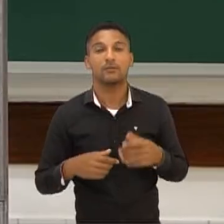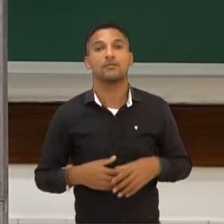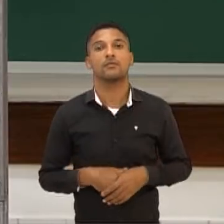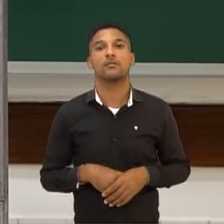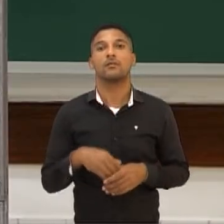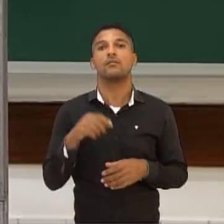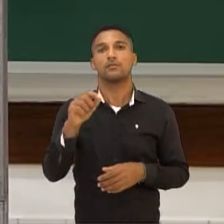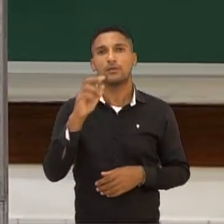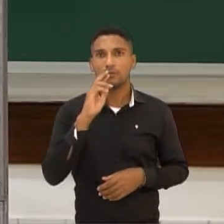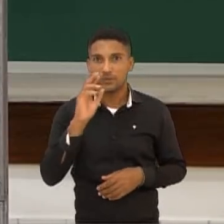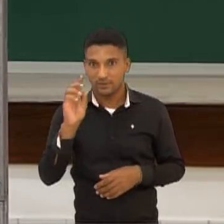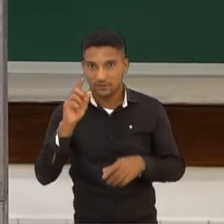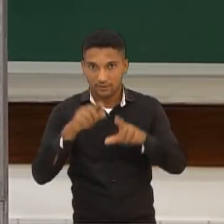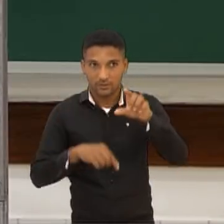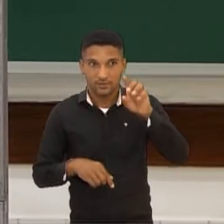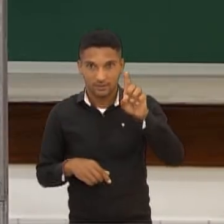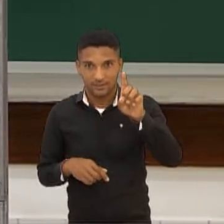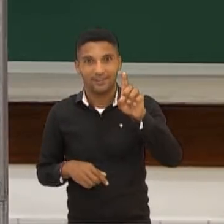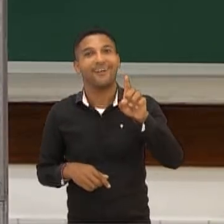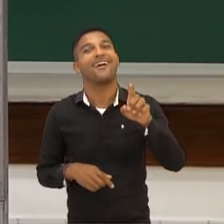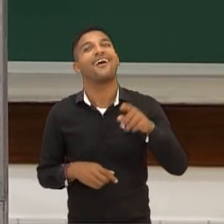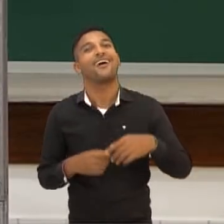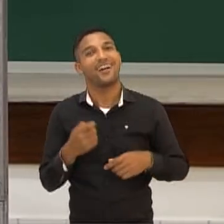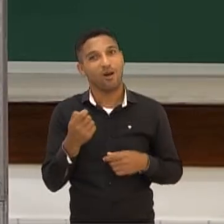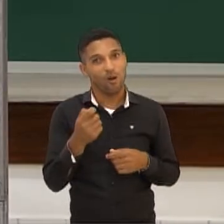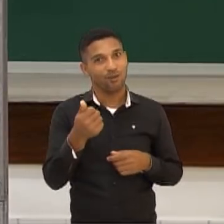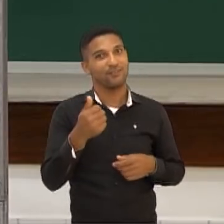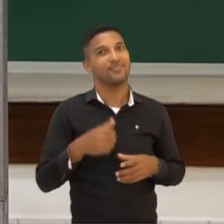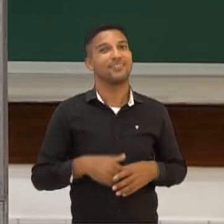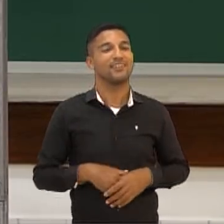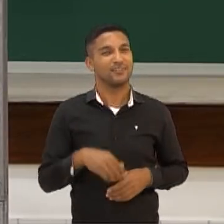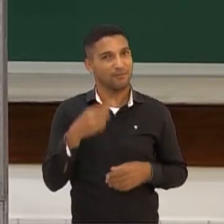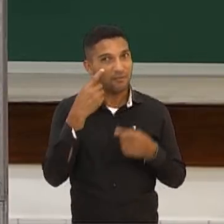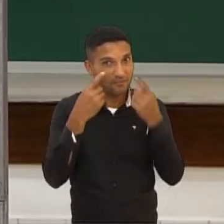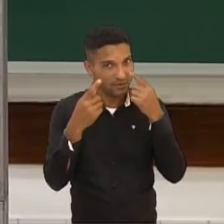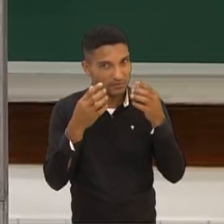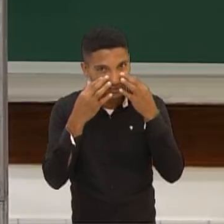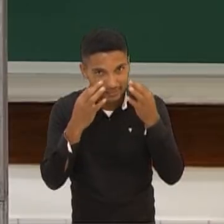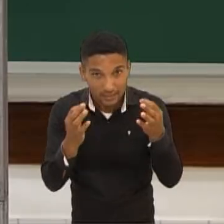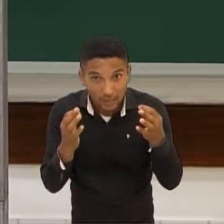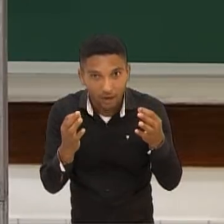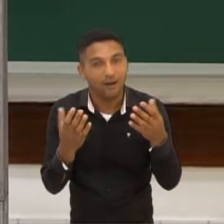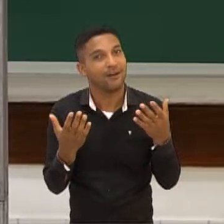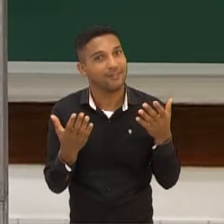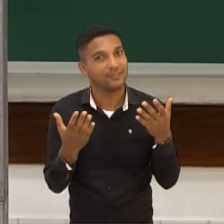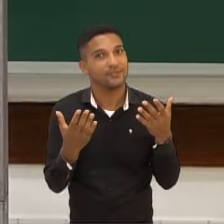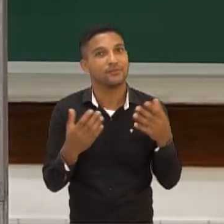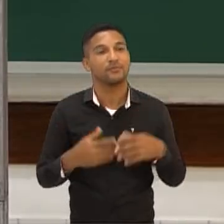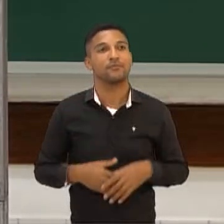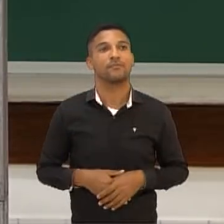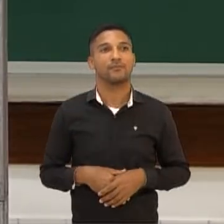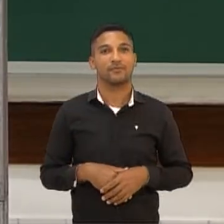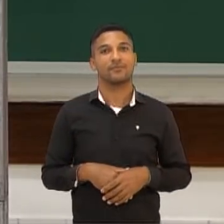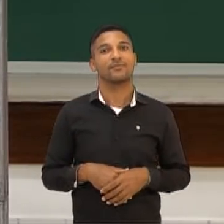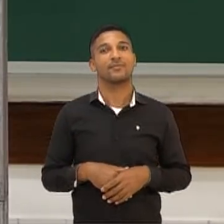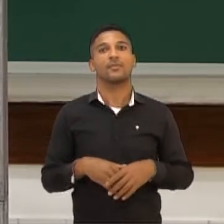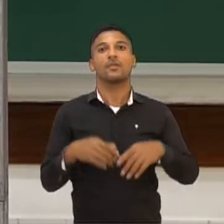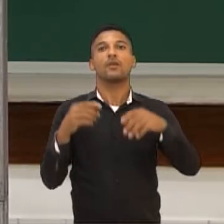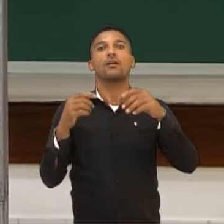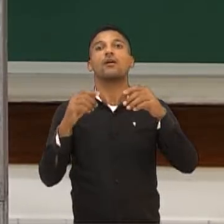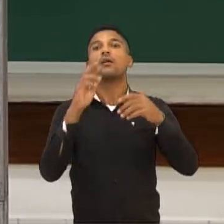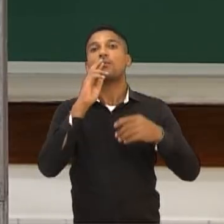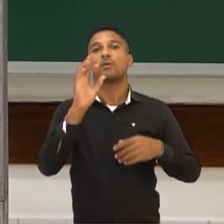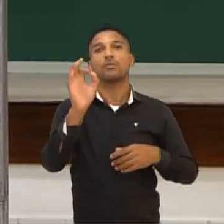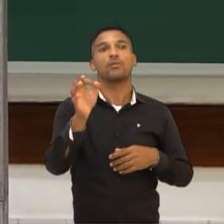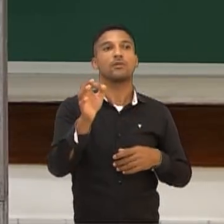D? Ah, pegadinha da prof. Só para ver se vocês estavam atentos, né? Então vamos lá. Qual é a alternativa